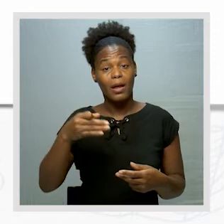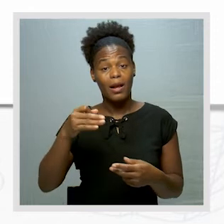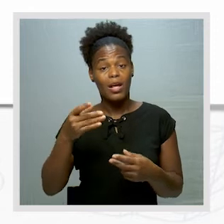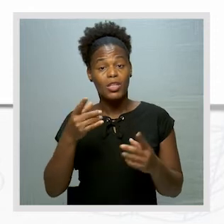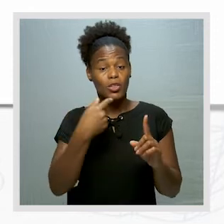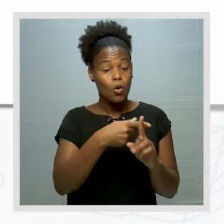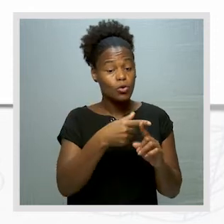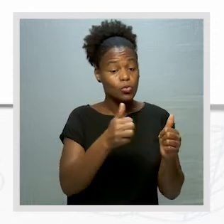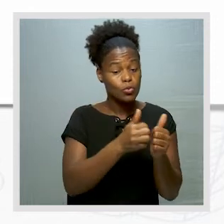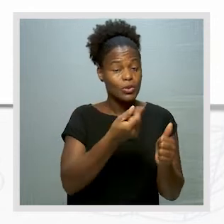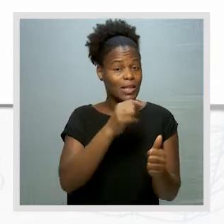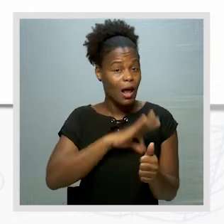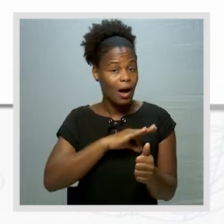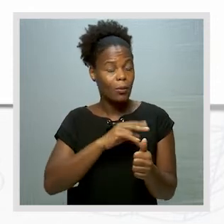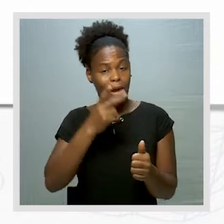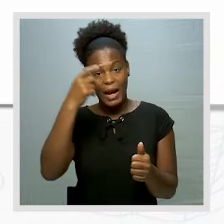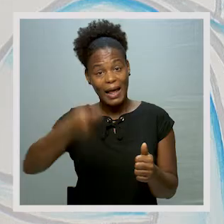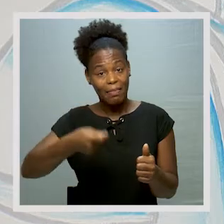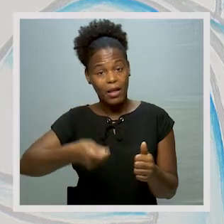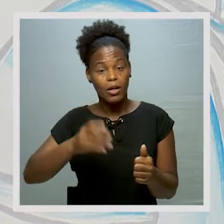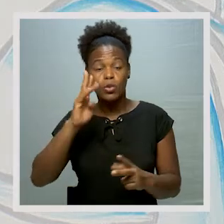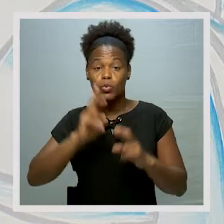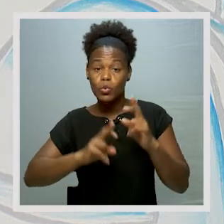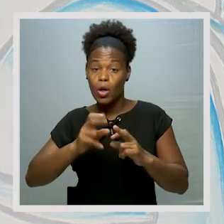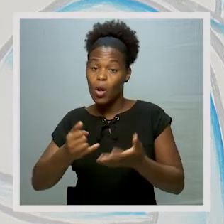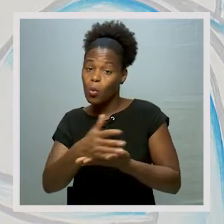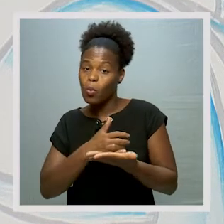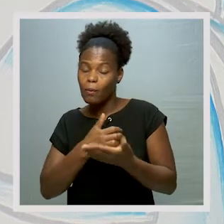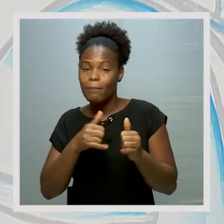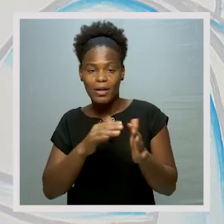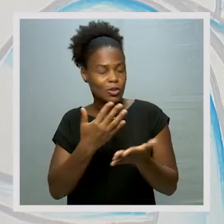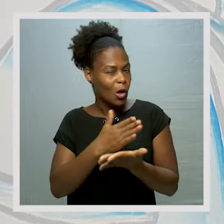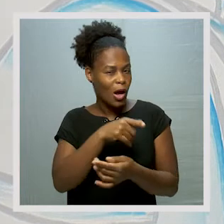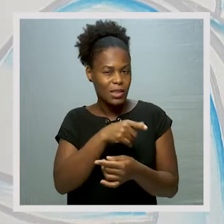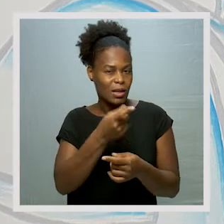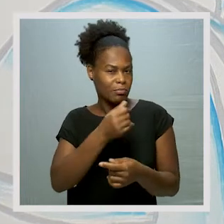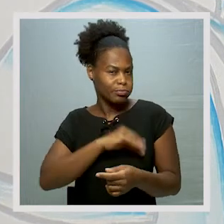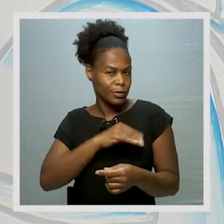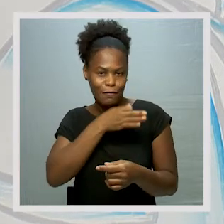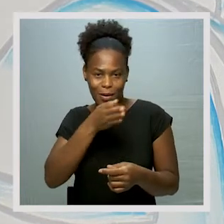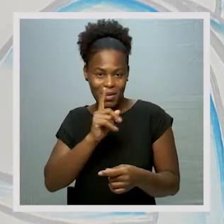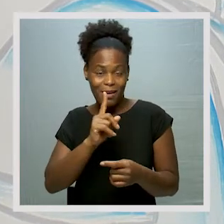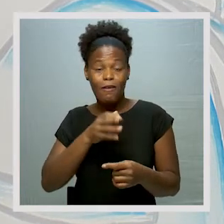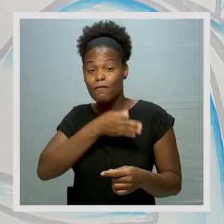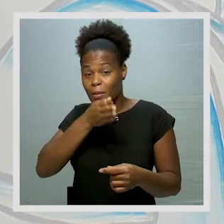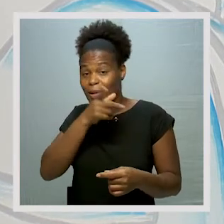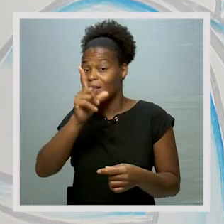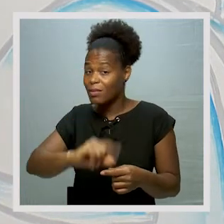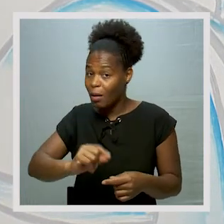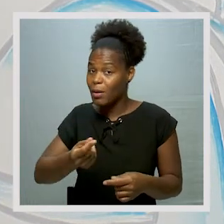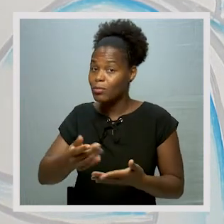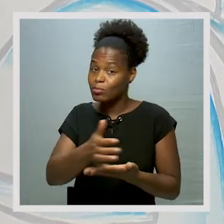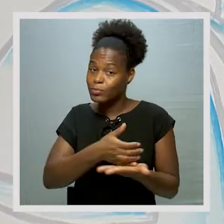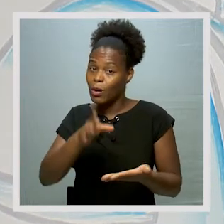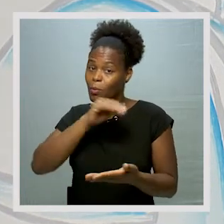de salários, rendas, juros e lucros. Mas não é só isso o rendimento de uma família. Vimos que as famílias também